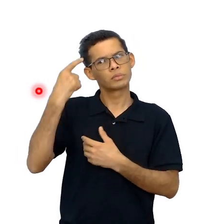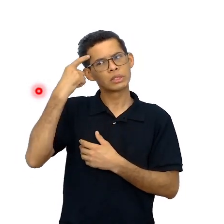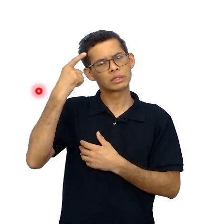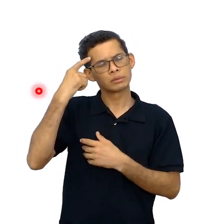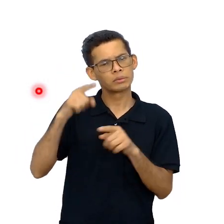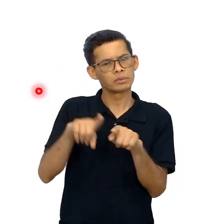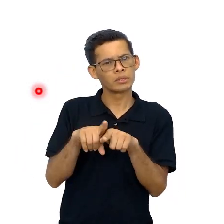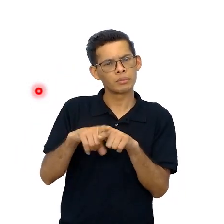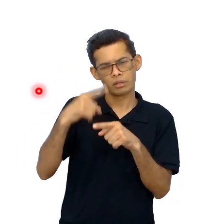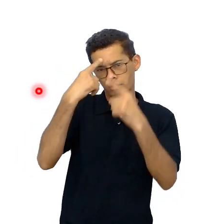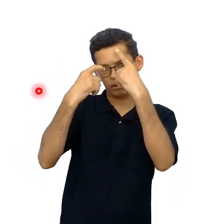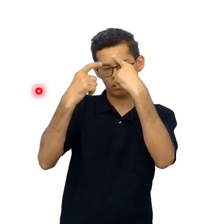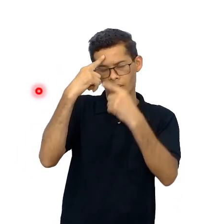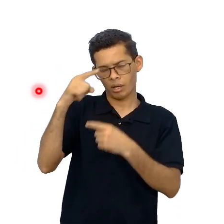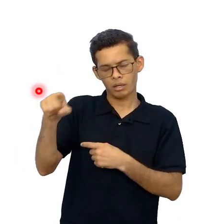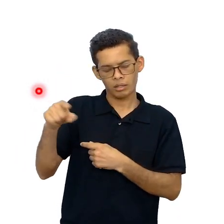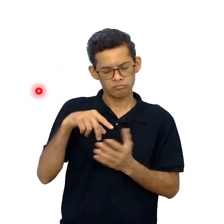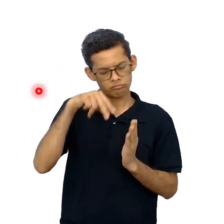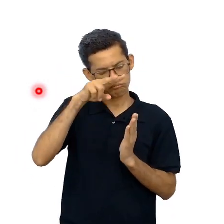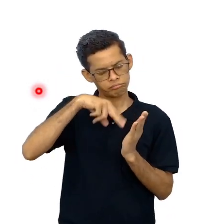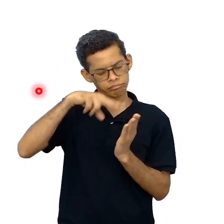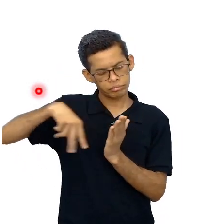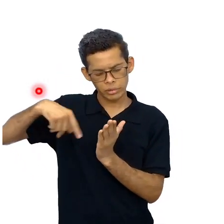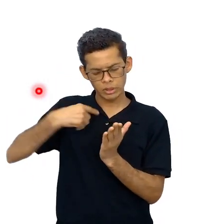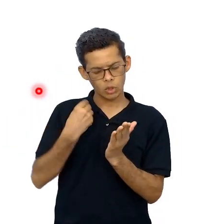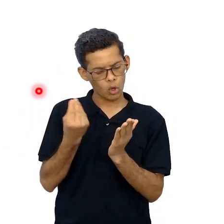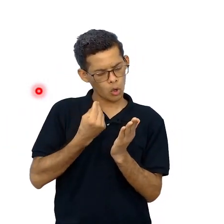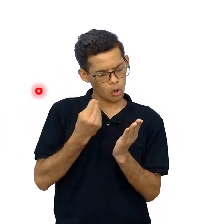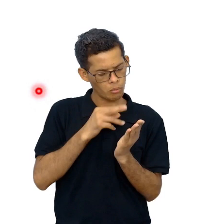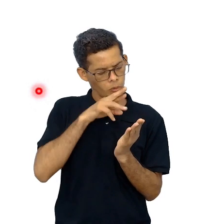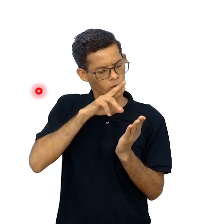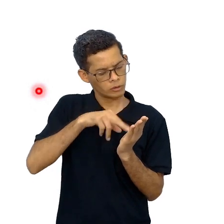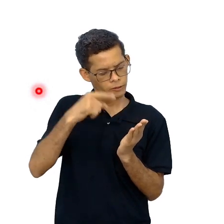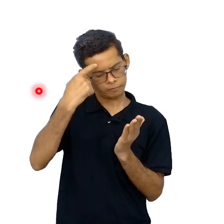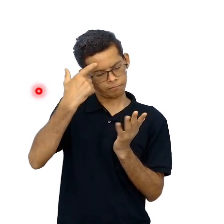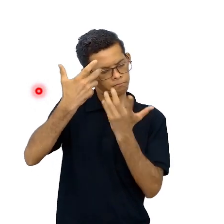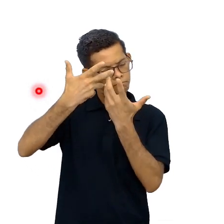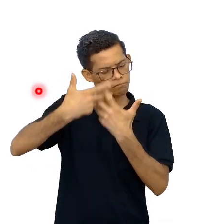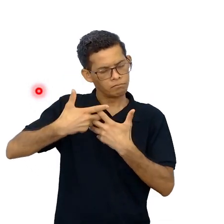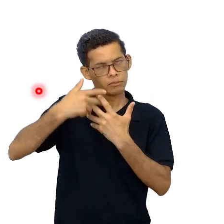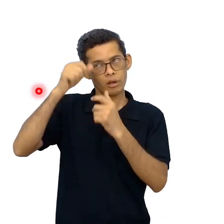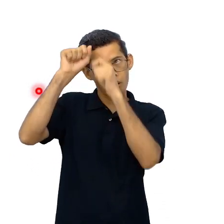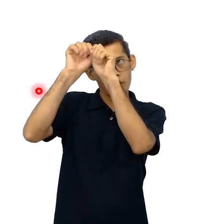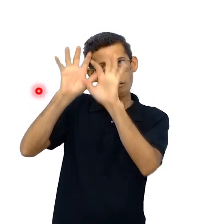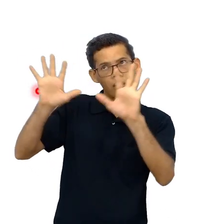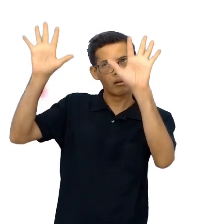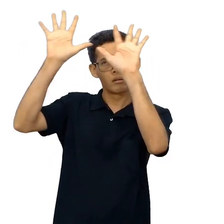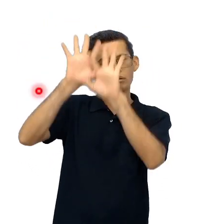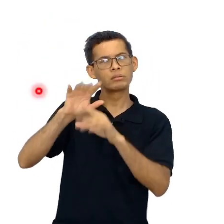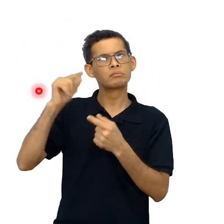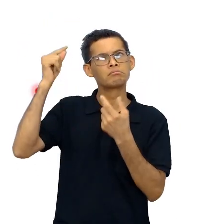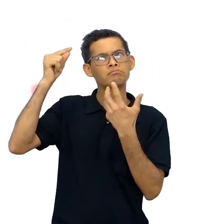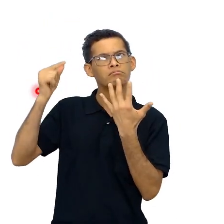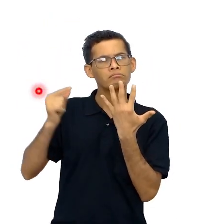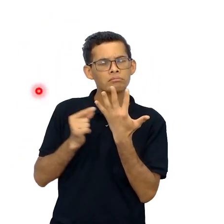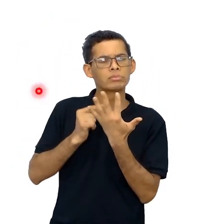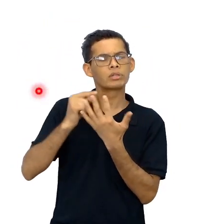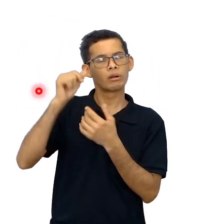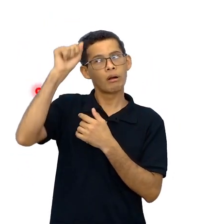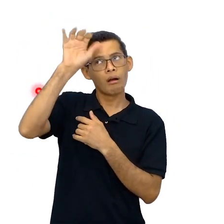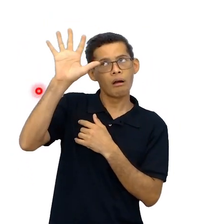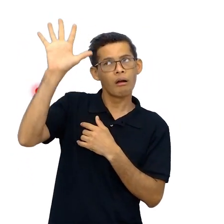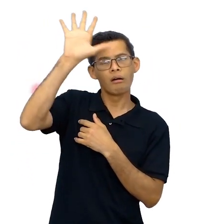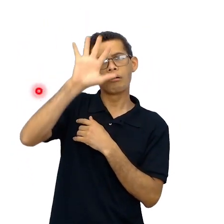a partir do momento que ele está lendo um problema que ele tem que resolver, ele constrói imagens mentais. Ao construir essas